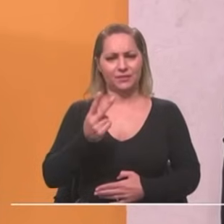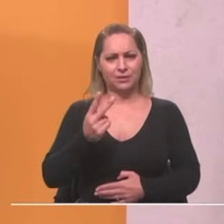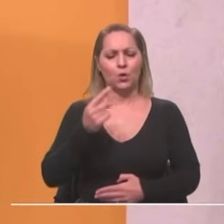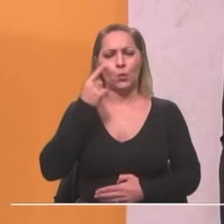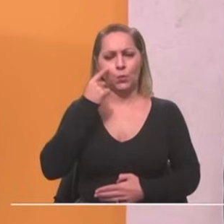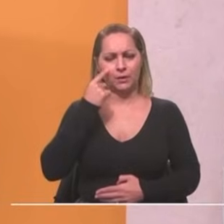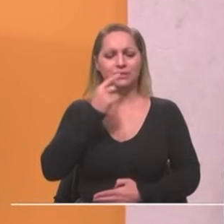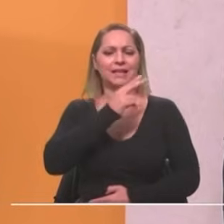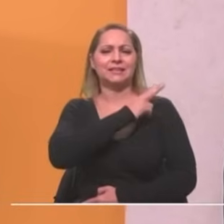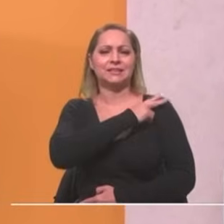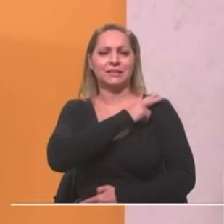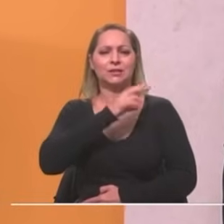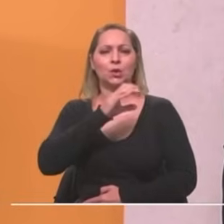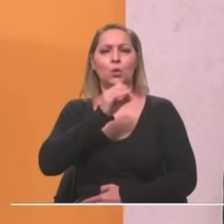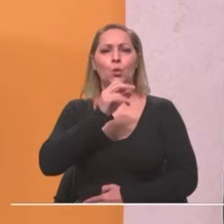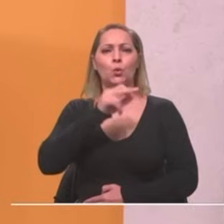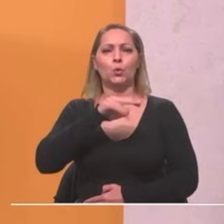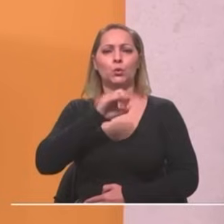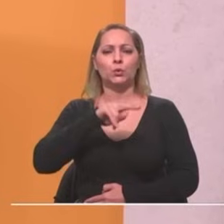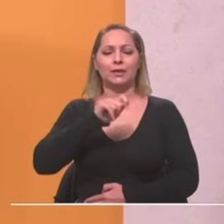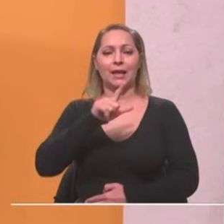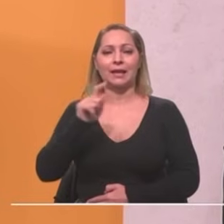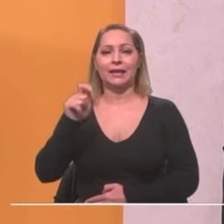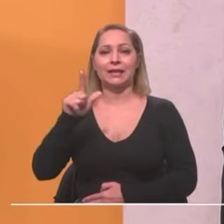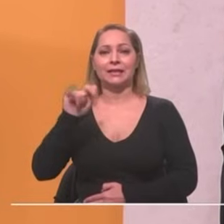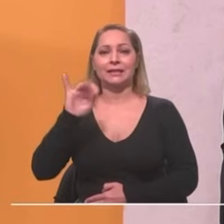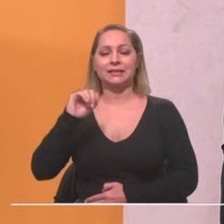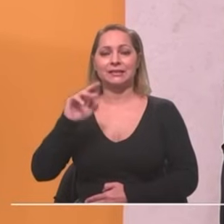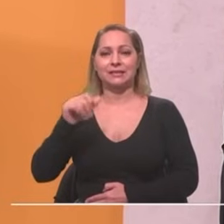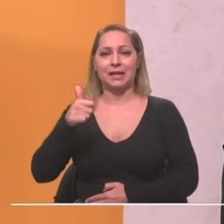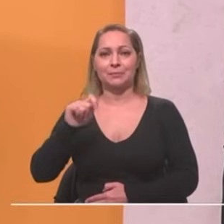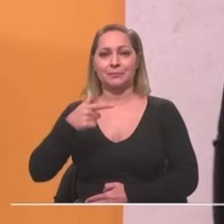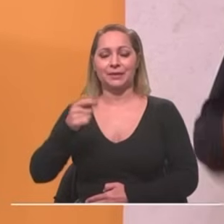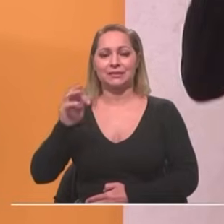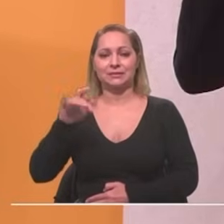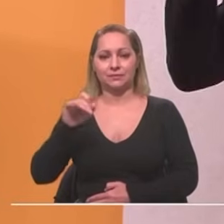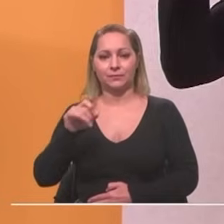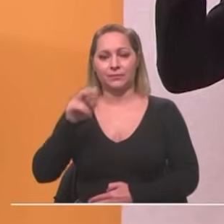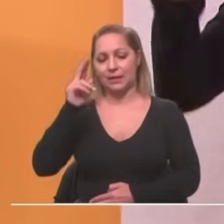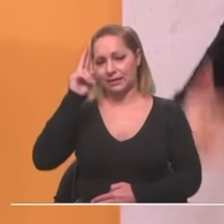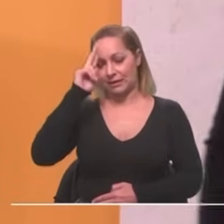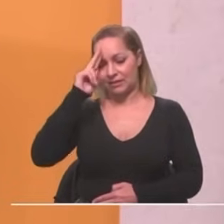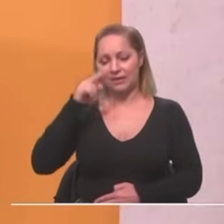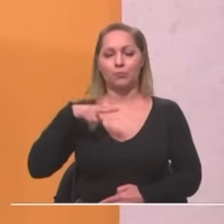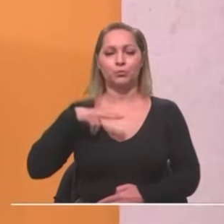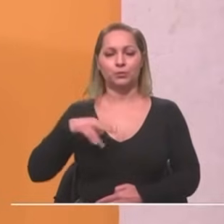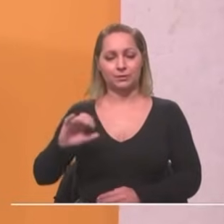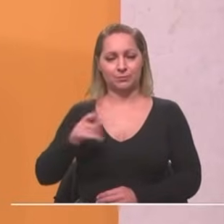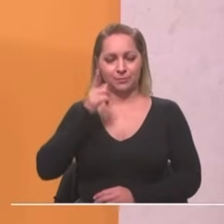conheça a Tenente Coronel Elizabeth Silva, a primeira mulher oficial da Cavalaria Portuguesa, se é